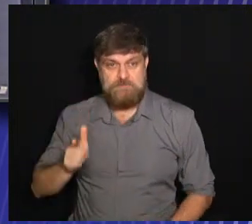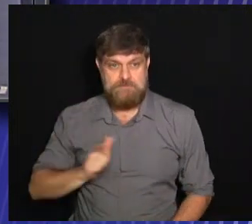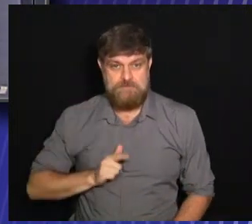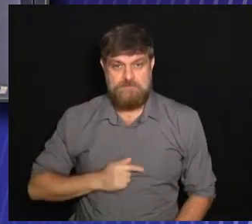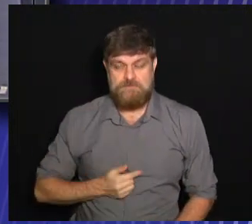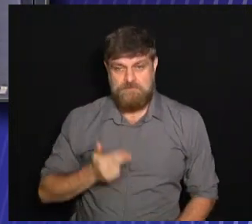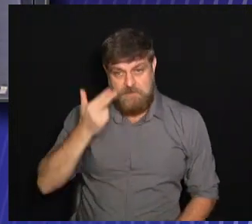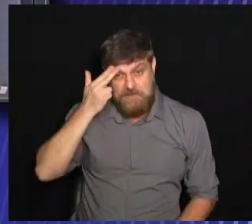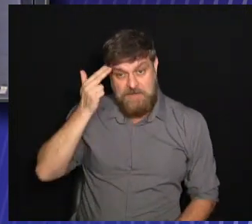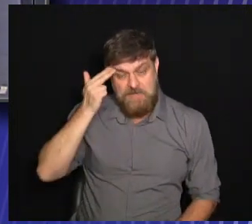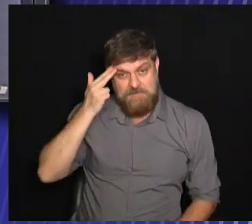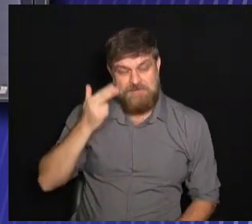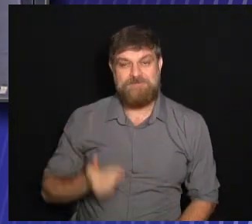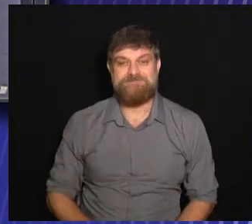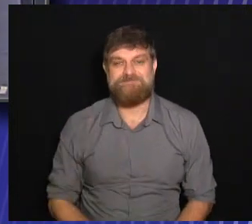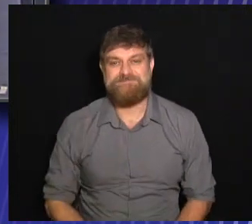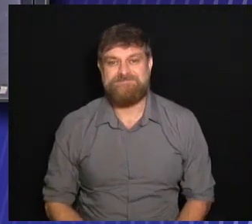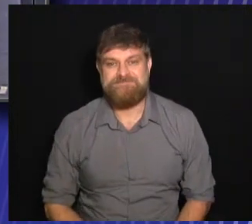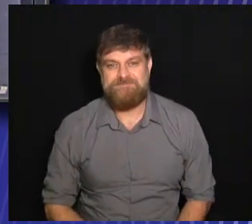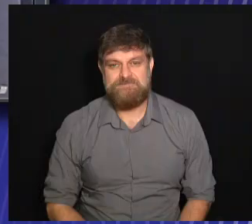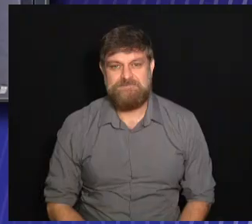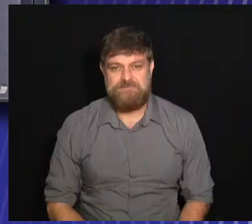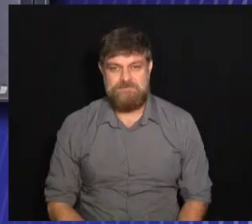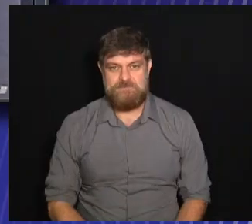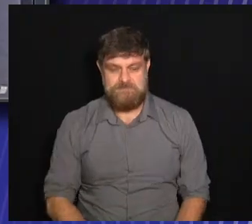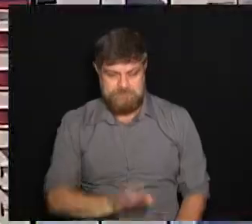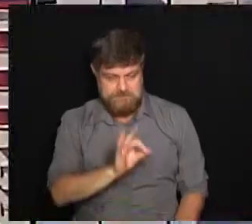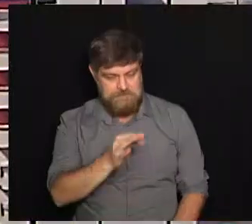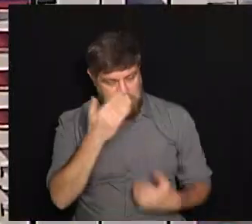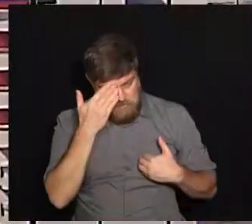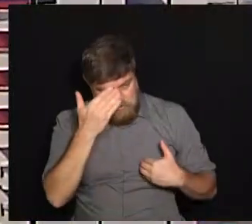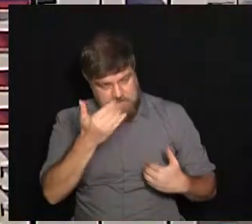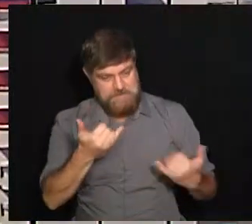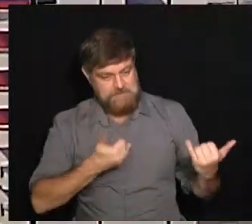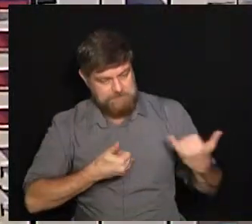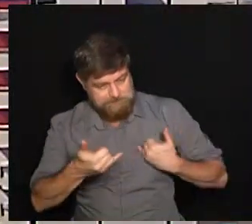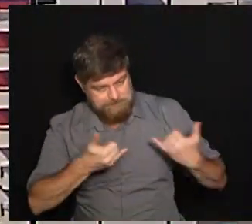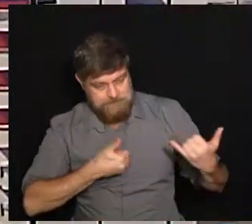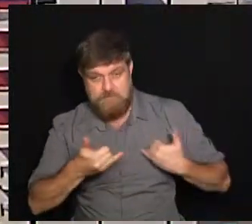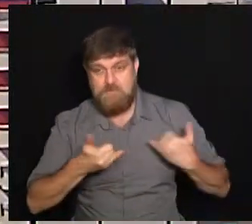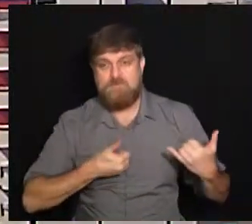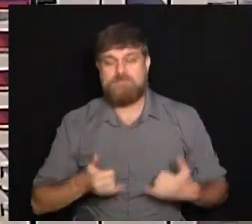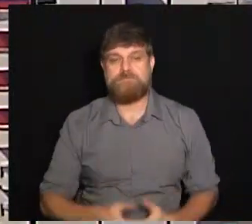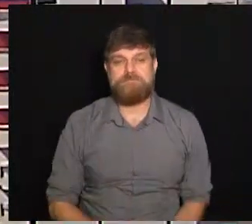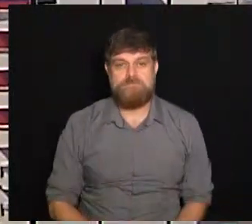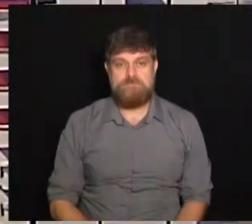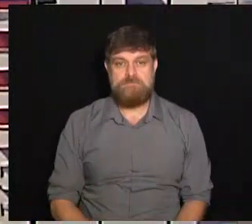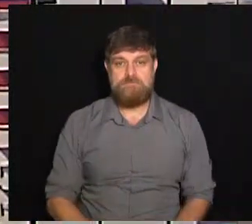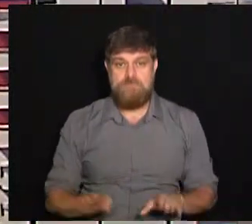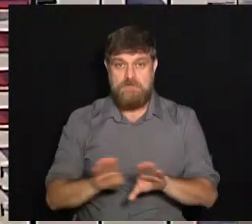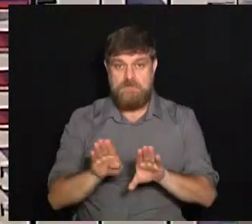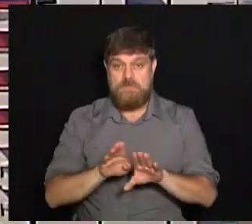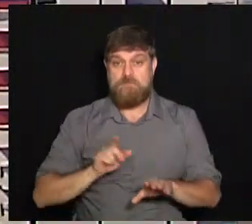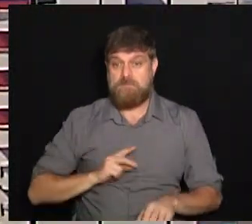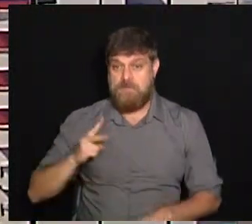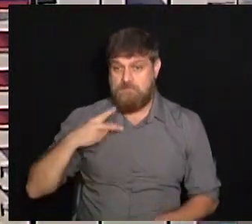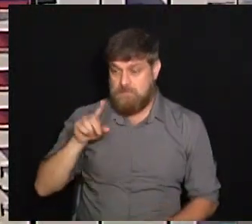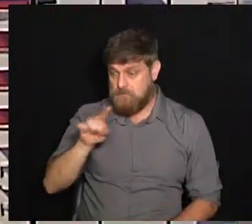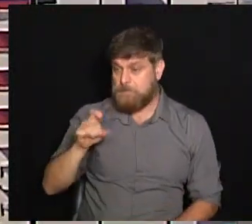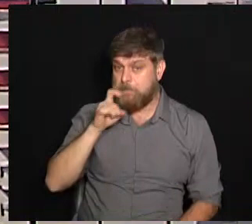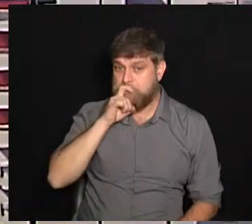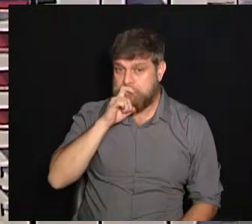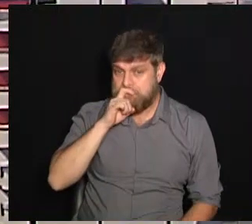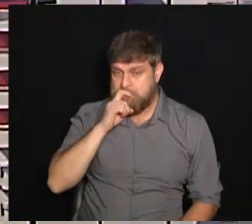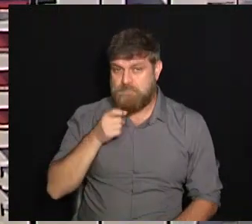com você aí no estúdio. Com certeza. Muito obrigado, Mira, então, pelas informações, e também ao vereador Zé Carlos